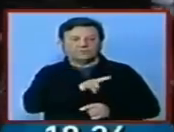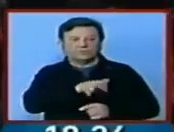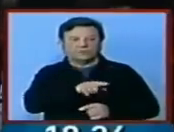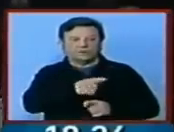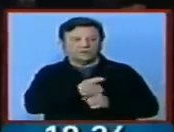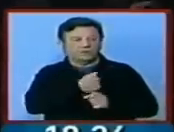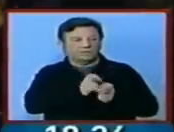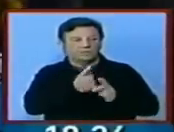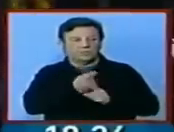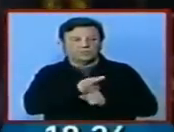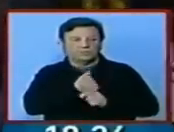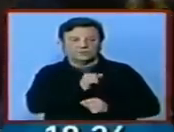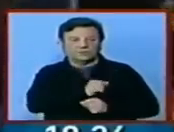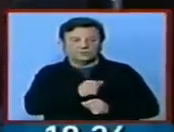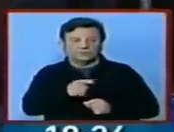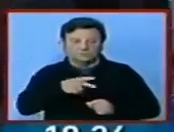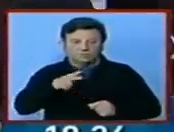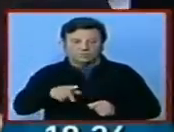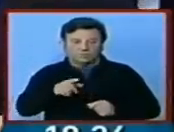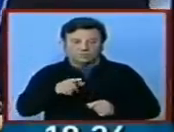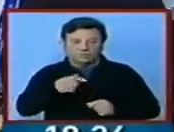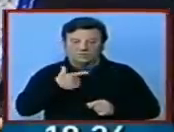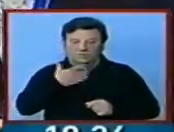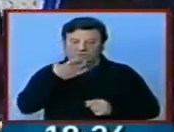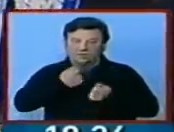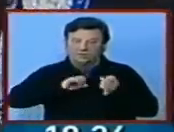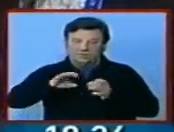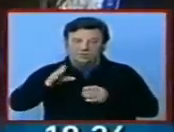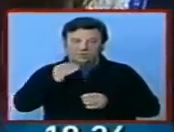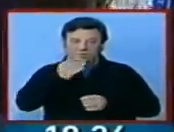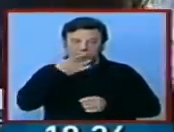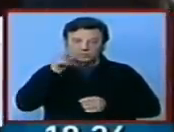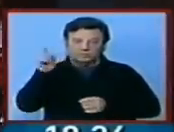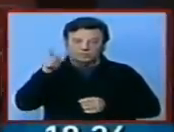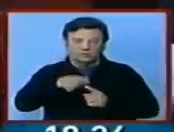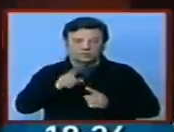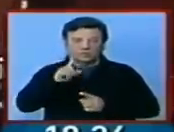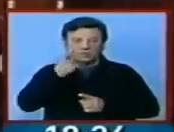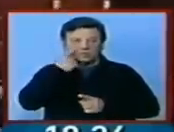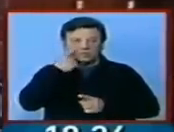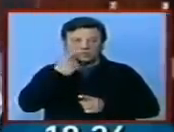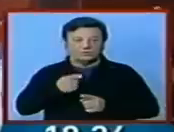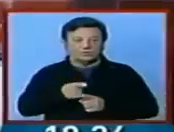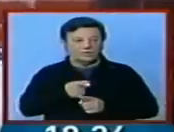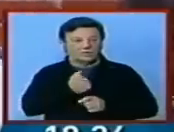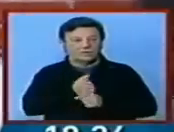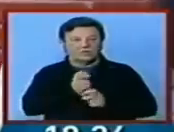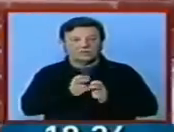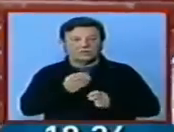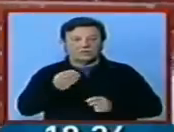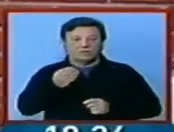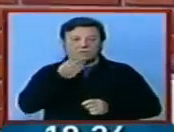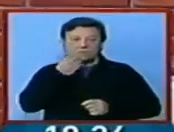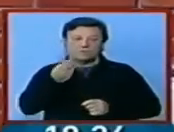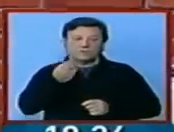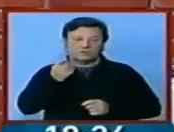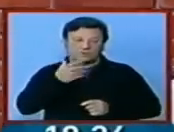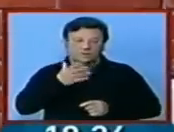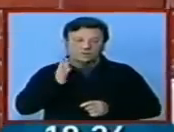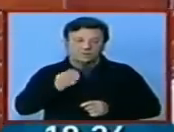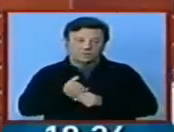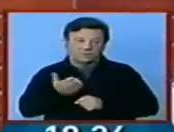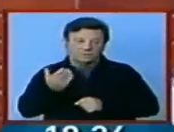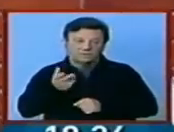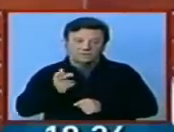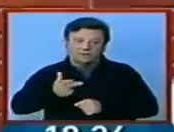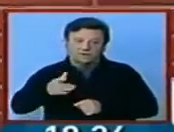país produtor? Portugal, enquanto país exportador, em muitos países ainda não é conhecido como produtor da excelência. E esse é o grande trabalho que nós temos de fazer nos próximos anos.